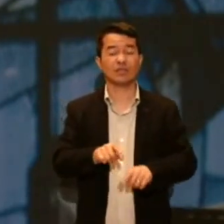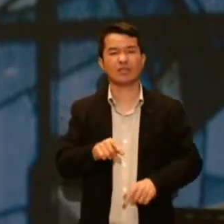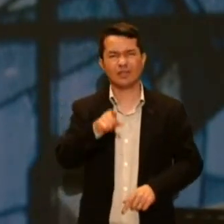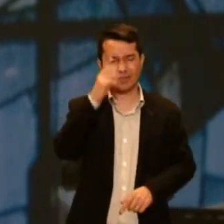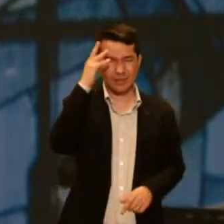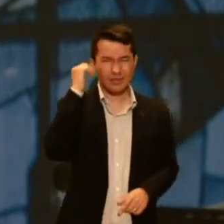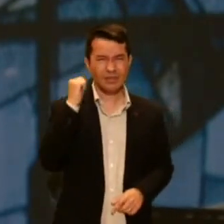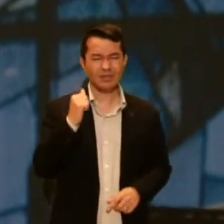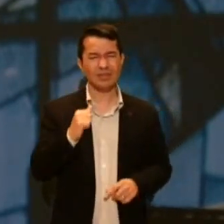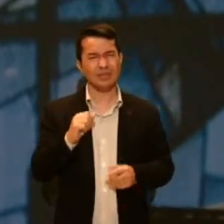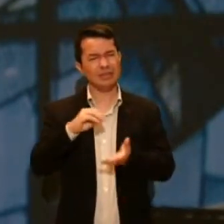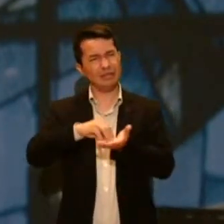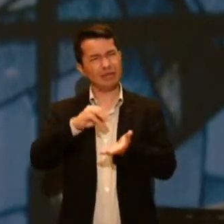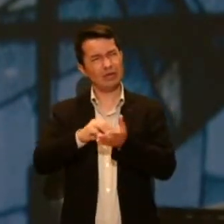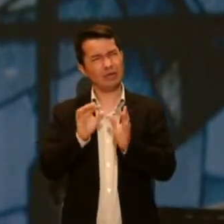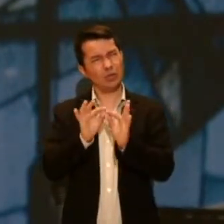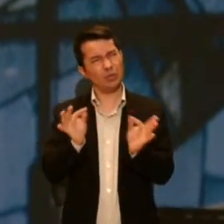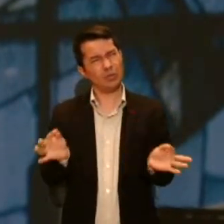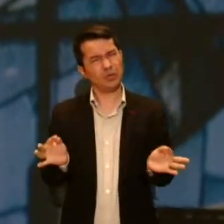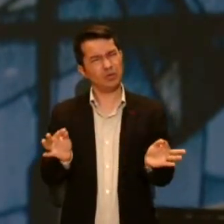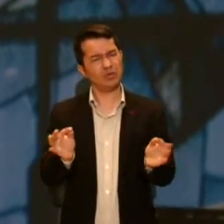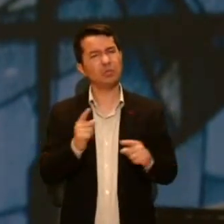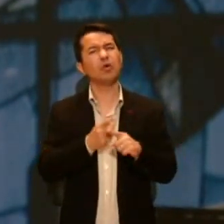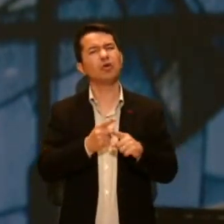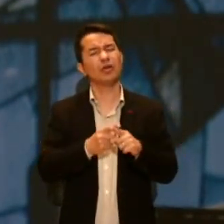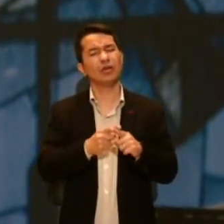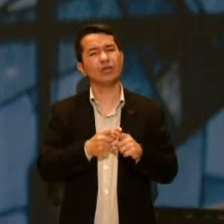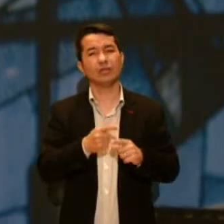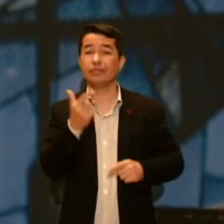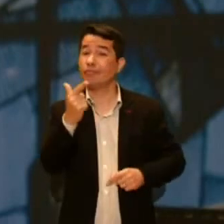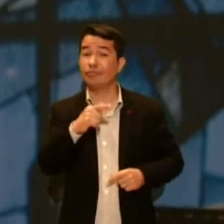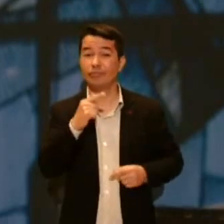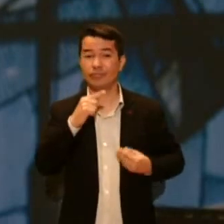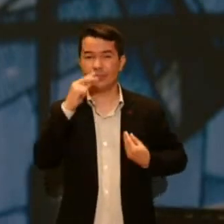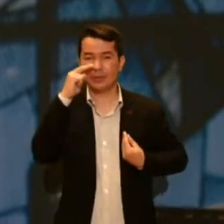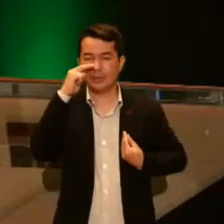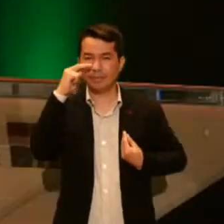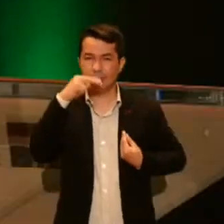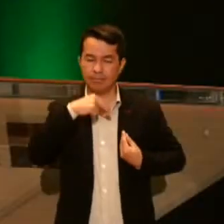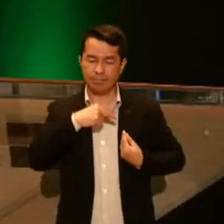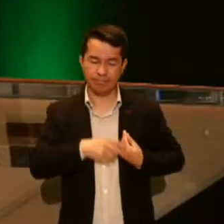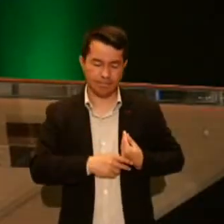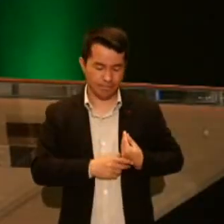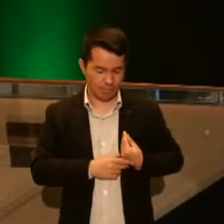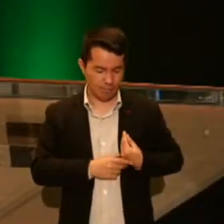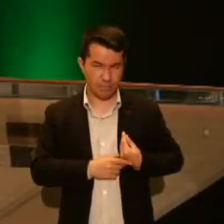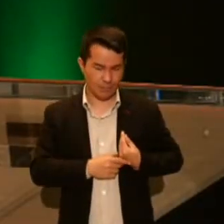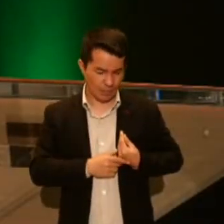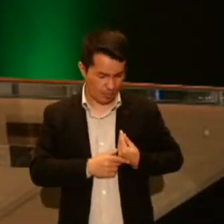que eles são vazios, que está faltando alguma coisa aqui dentro do coração, gente.